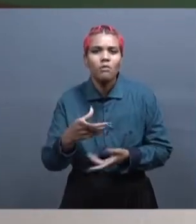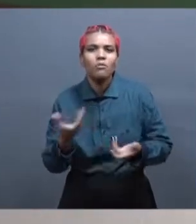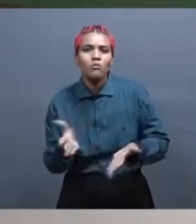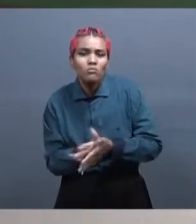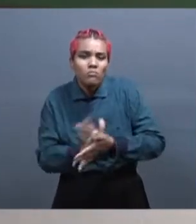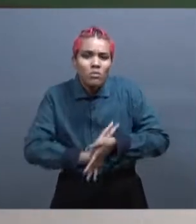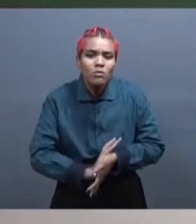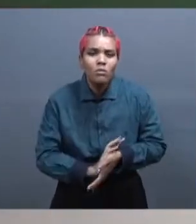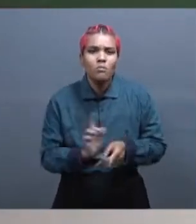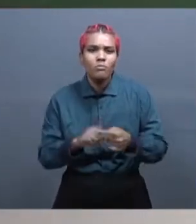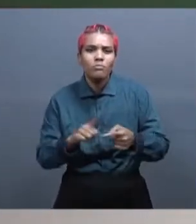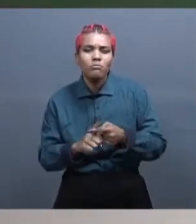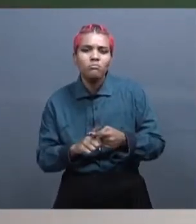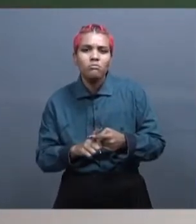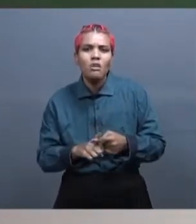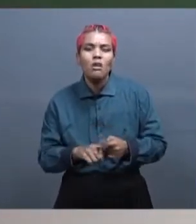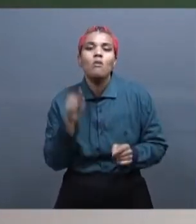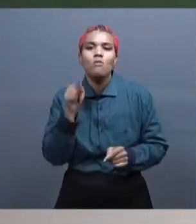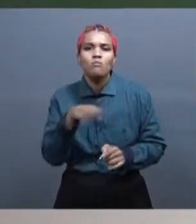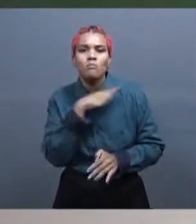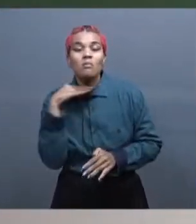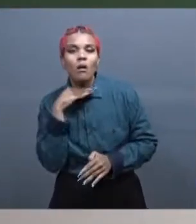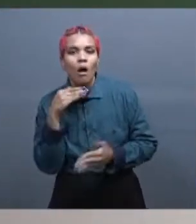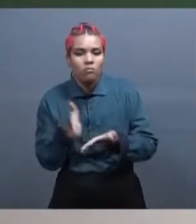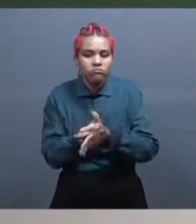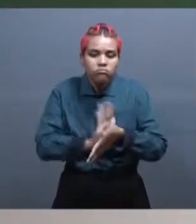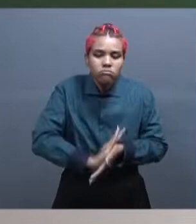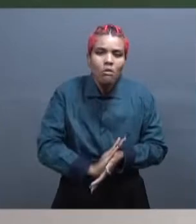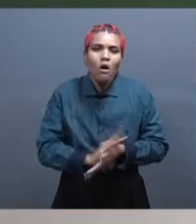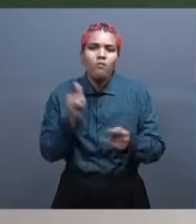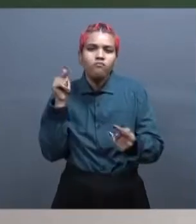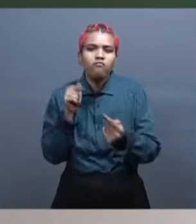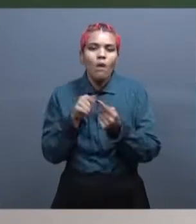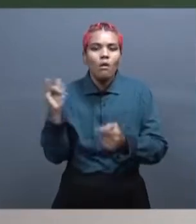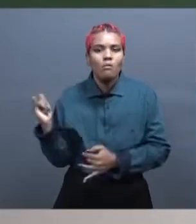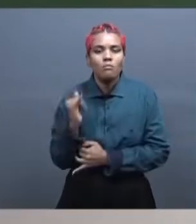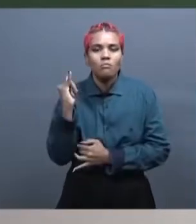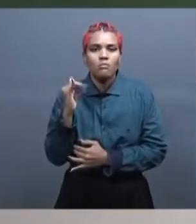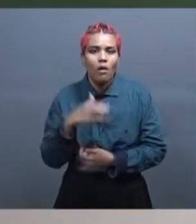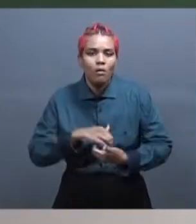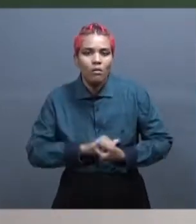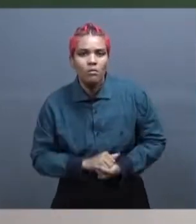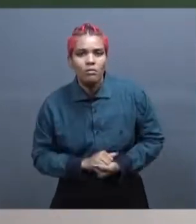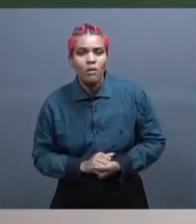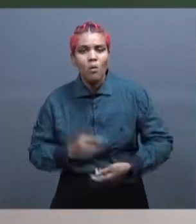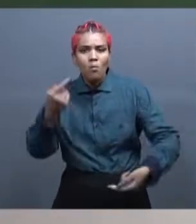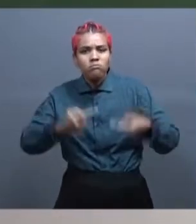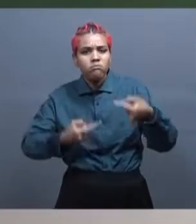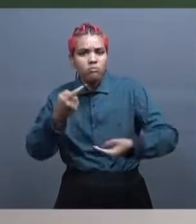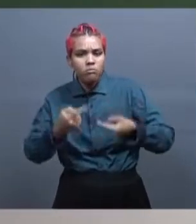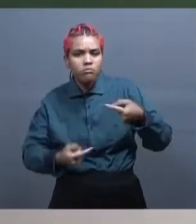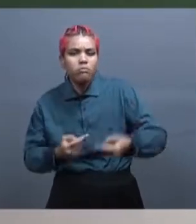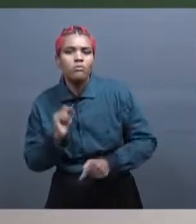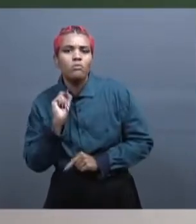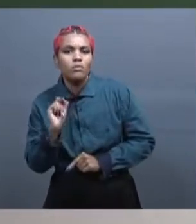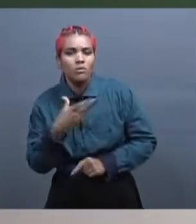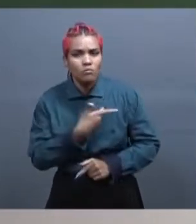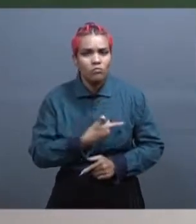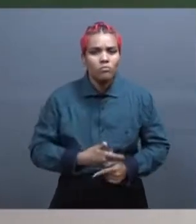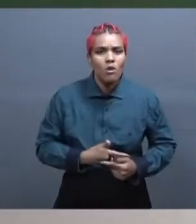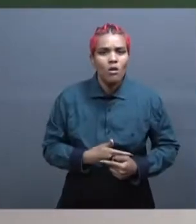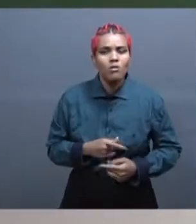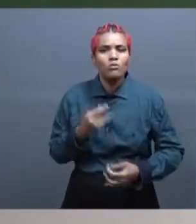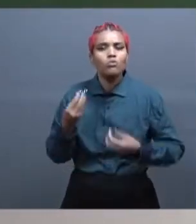preconceito então esse é o nosso foco principal e vamos estar discutindo políticas públicas de prevenção